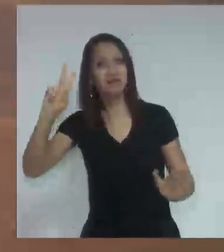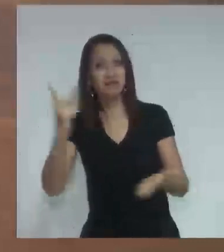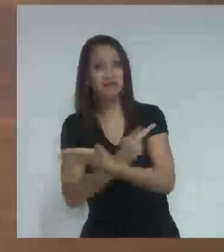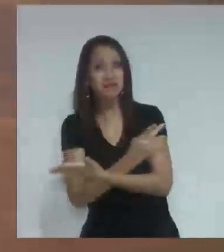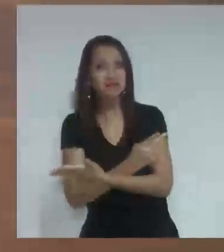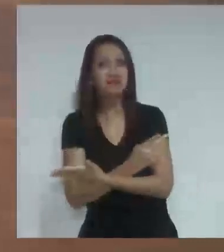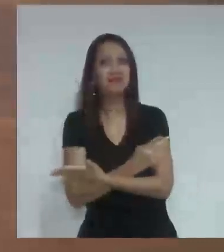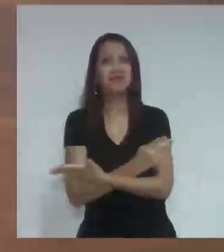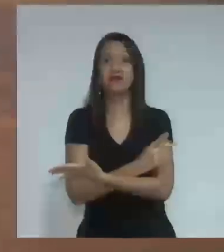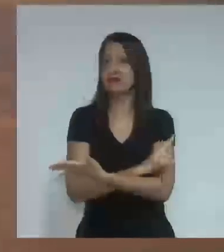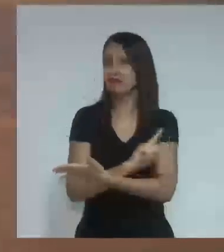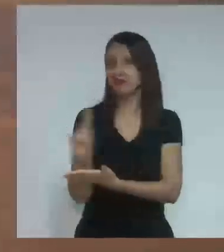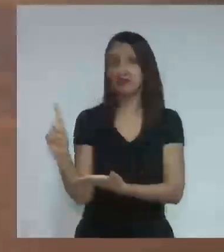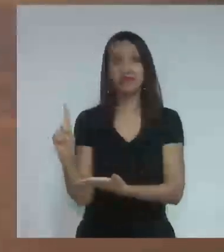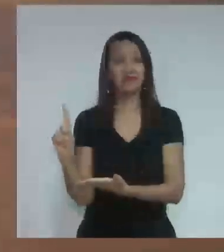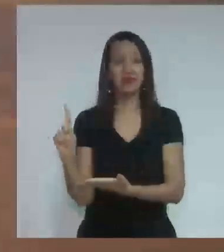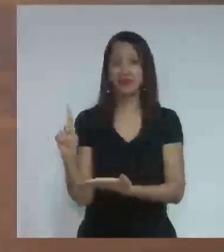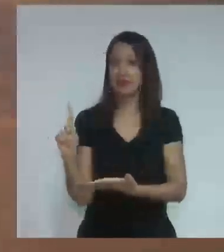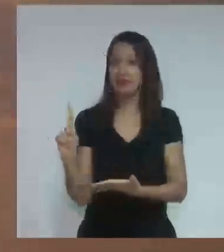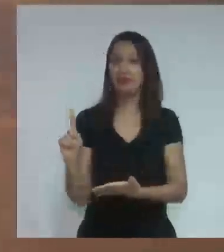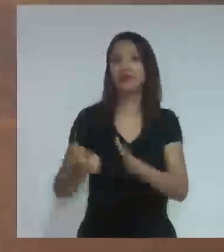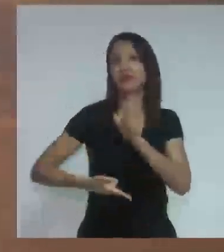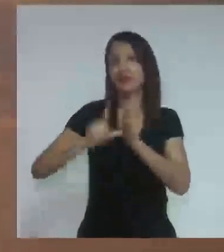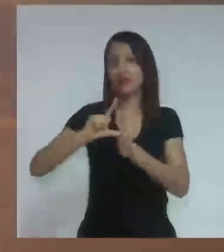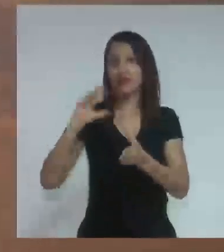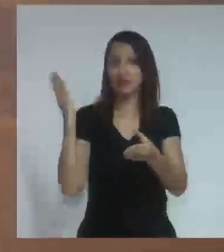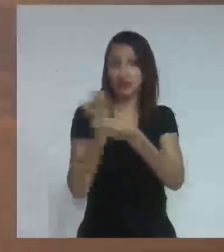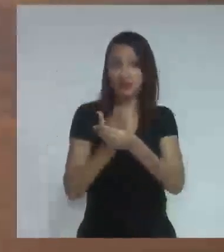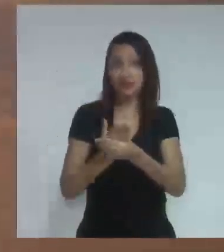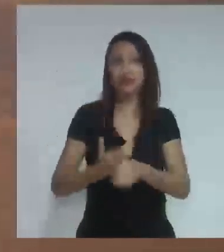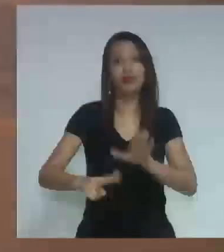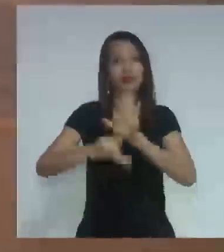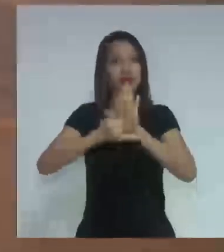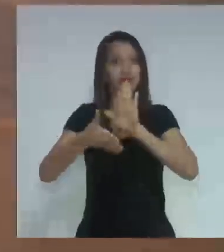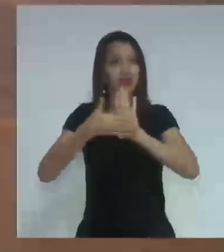não, porque antes mesmo, devido ao processo legal, ele